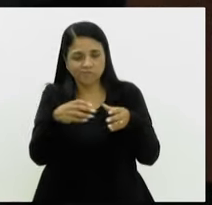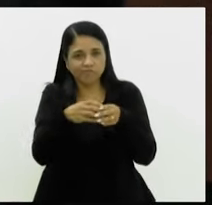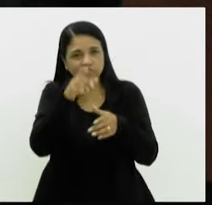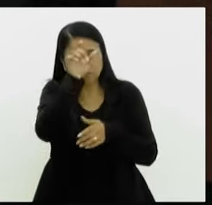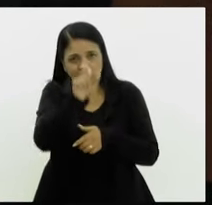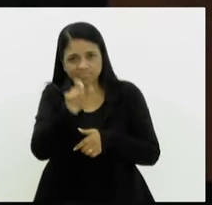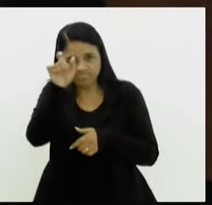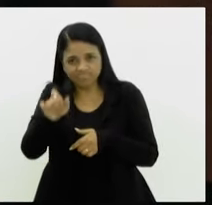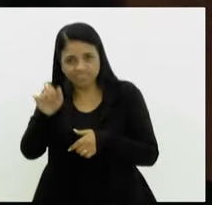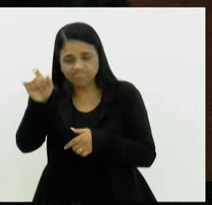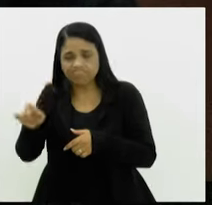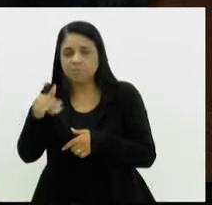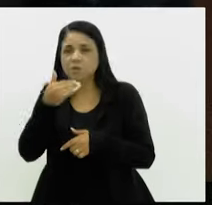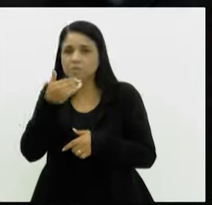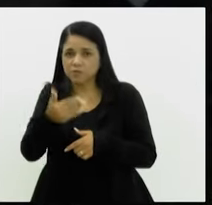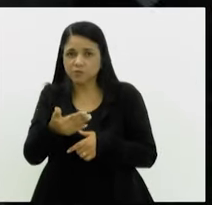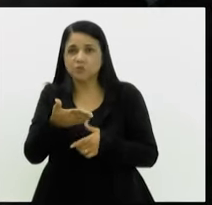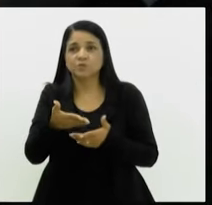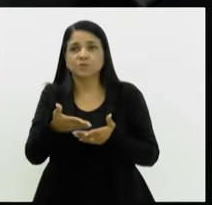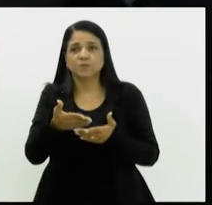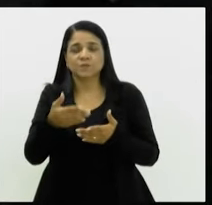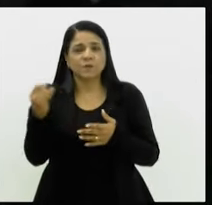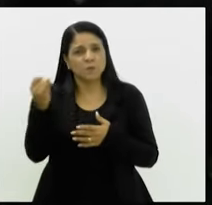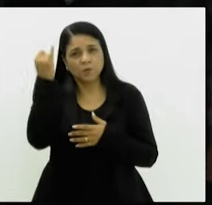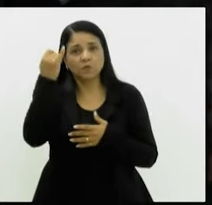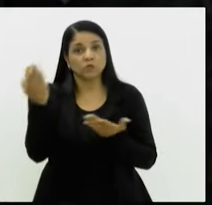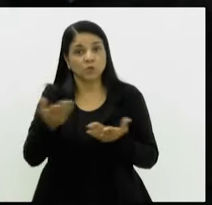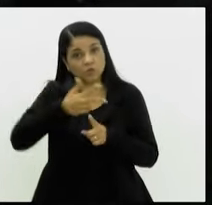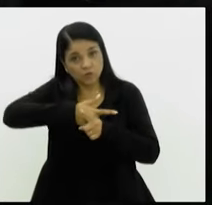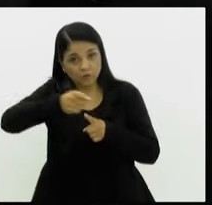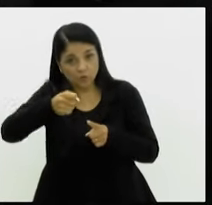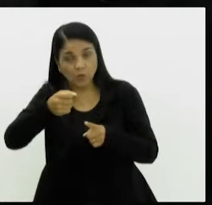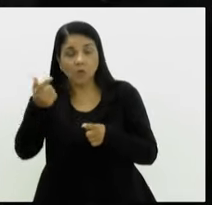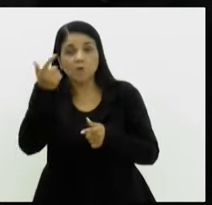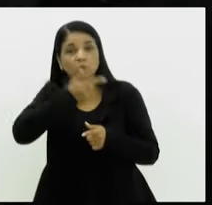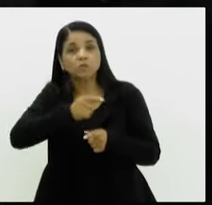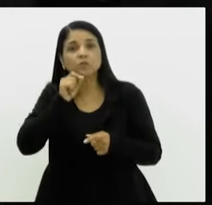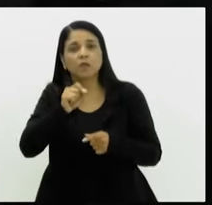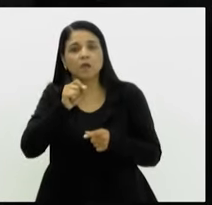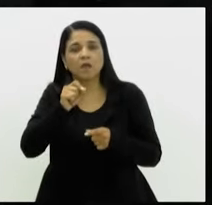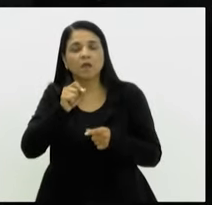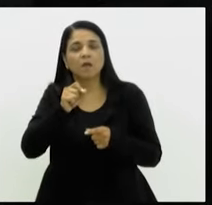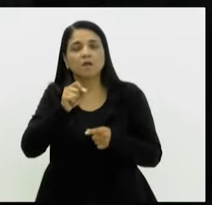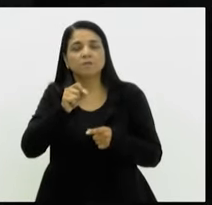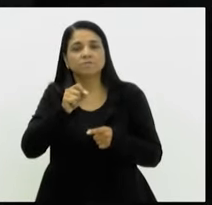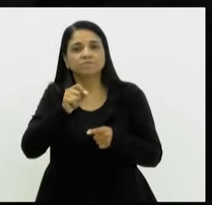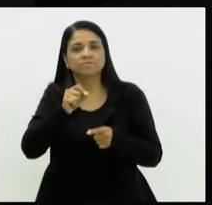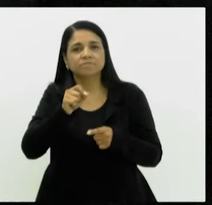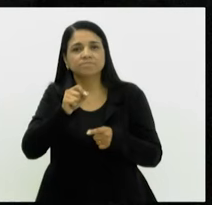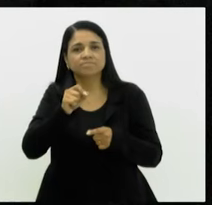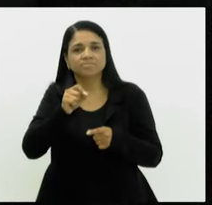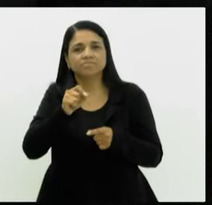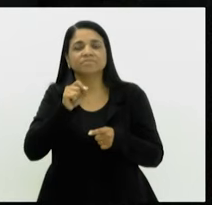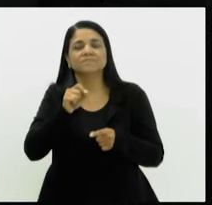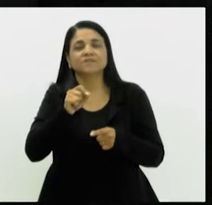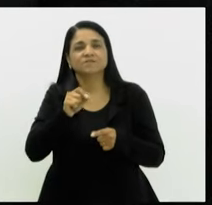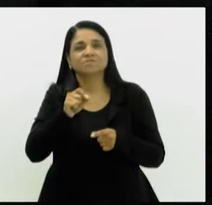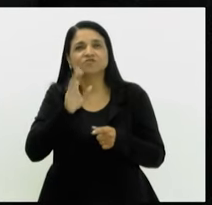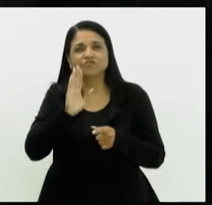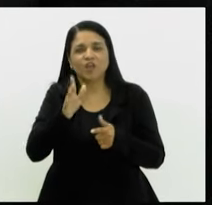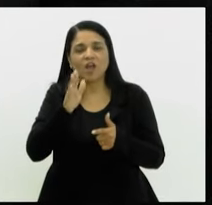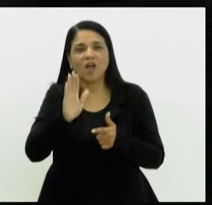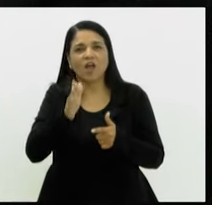Deficiência, e hoje nós temos uma vitória, né, de poder, de fato, atualizar uma questão